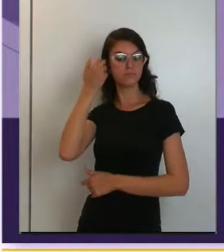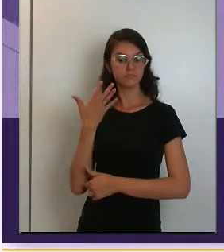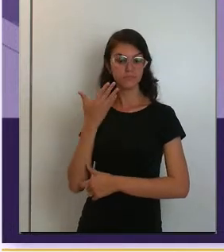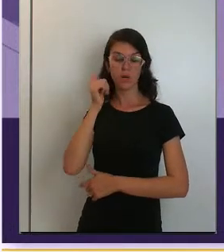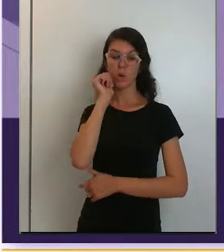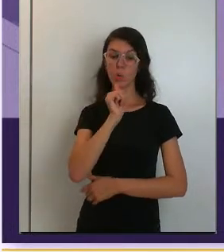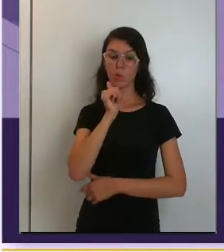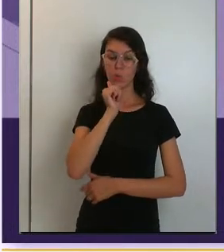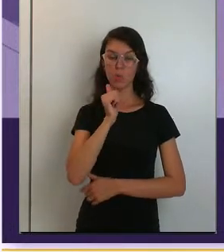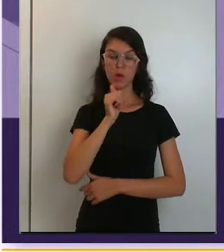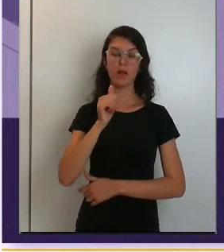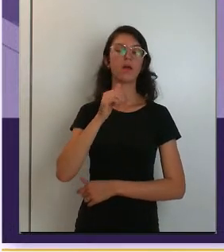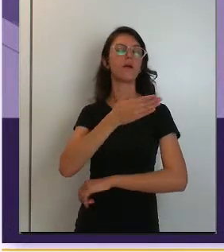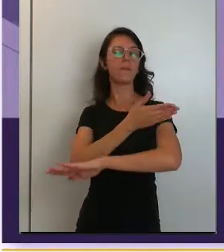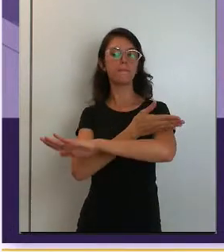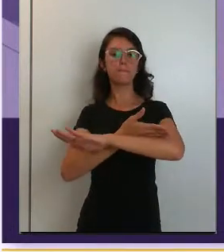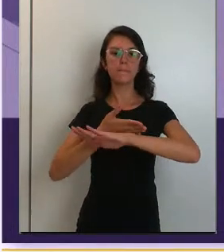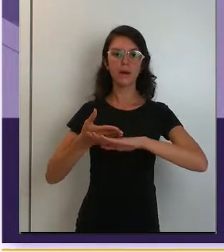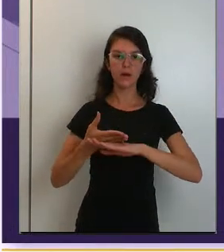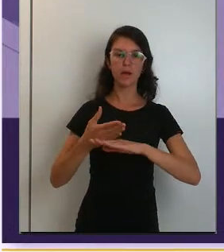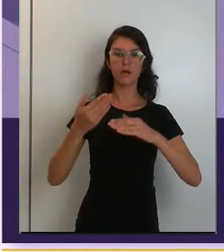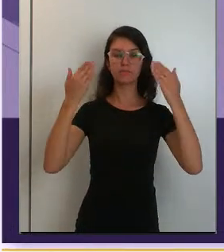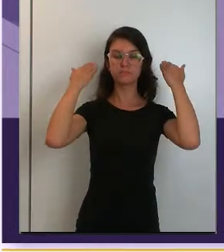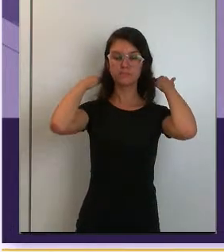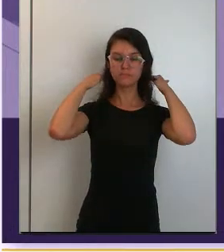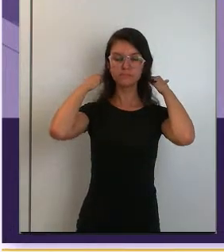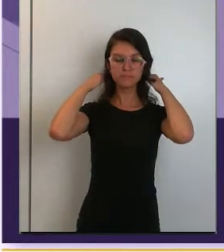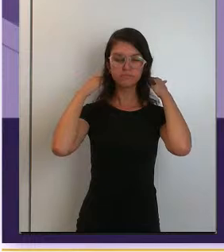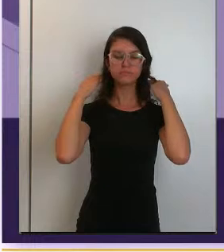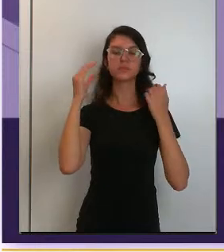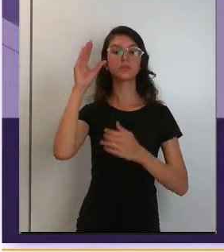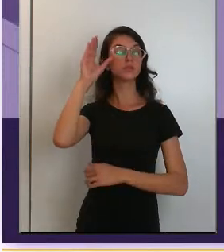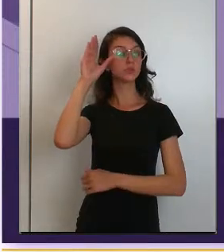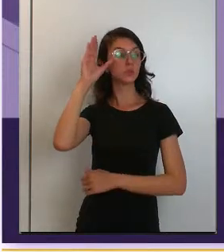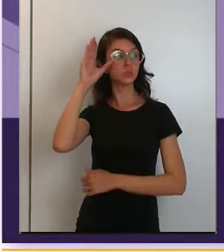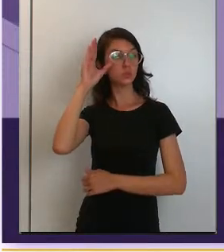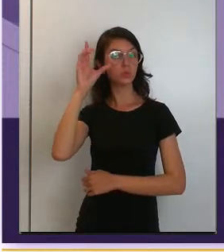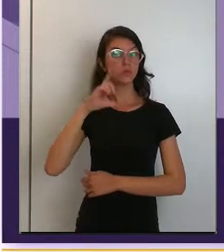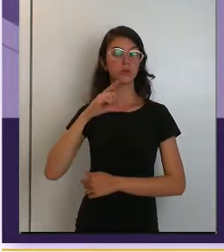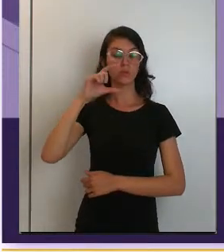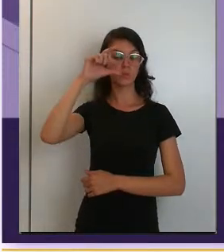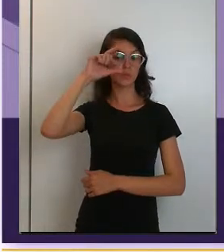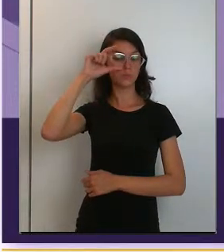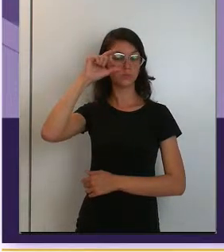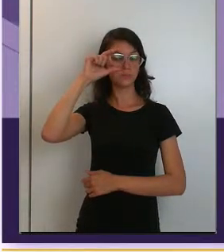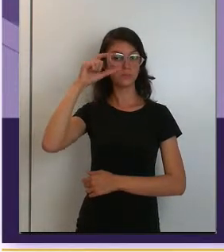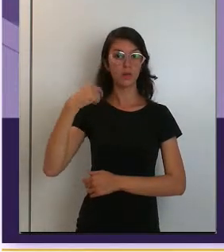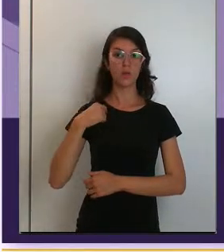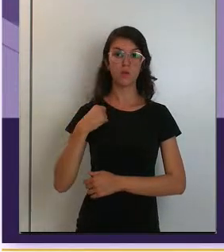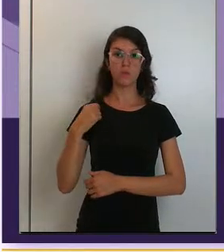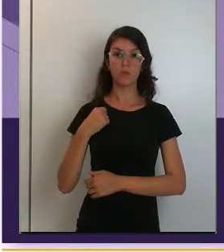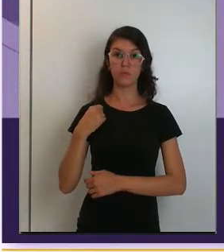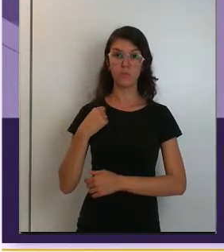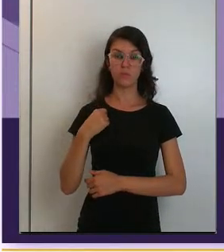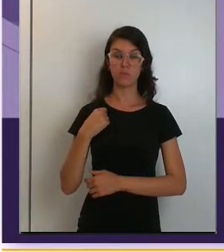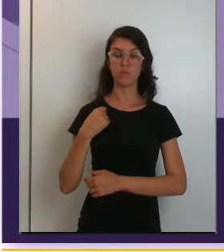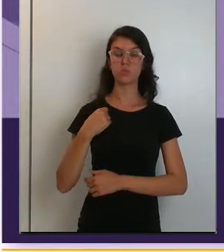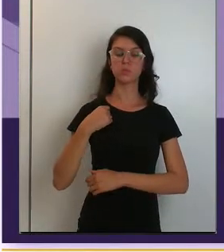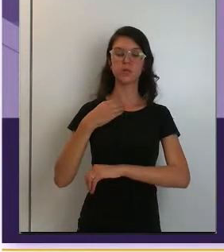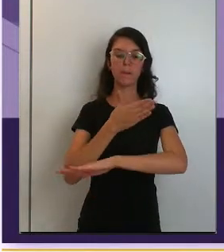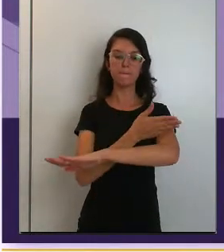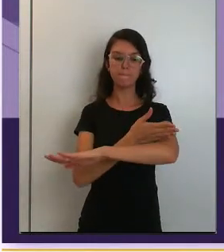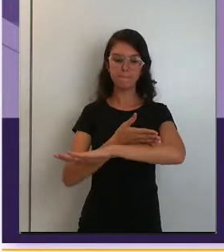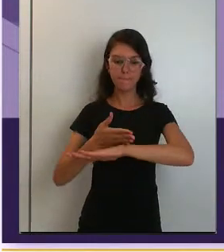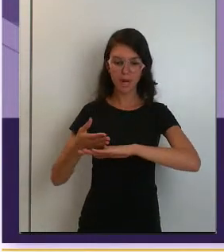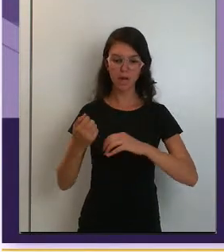cabelo castanho, curto, uso óculos de grau, estou vestindo uma blusa branca e uma